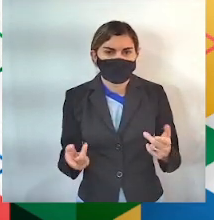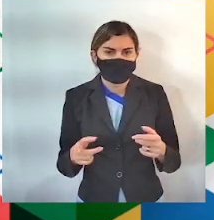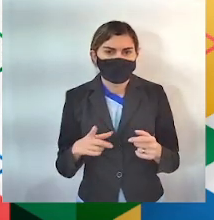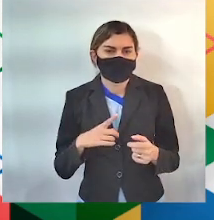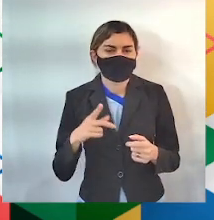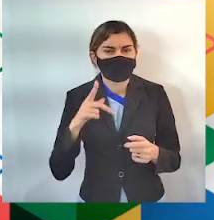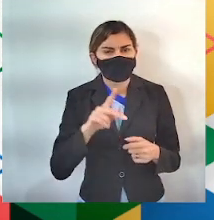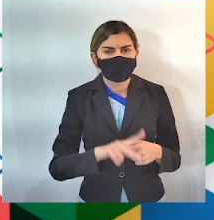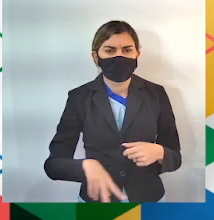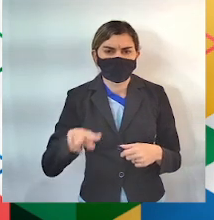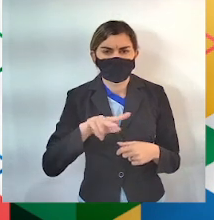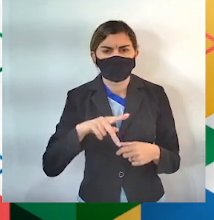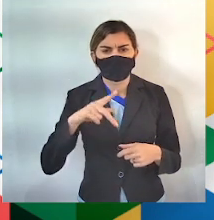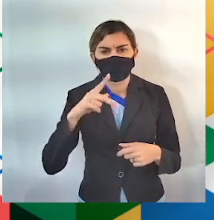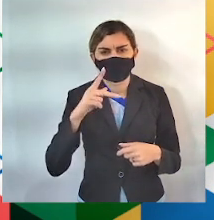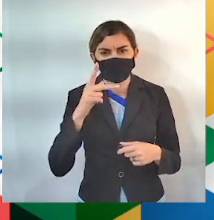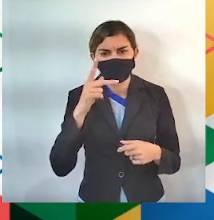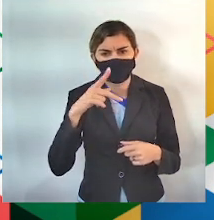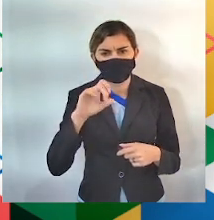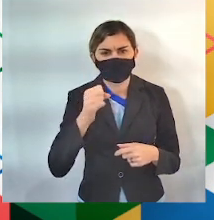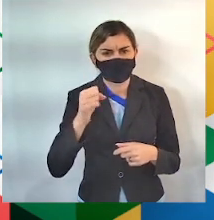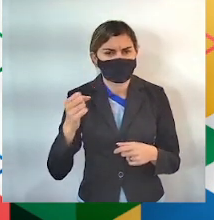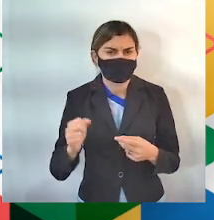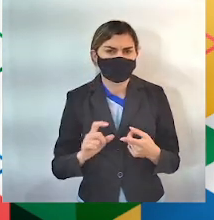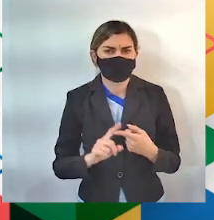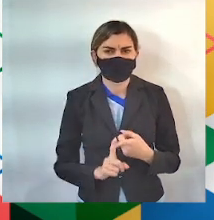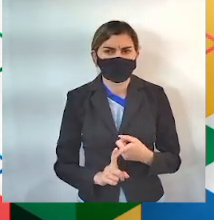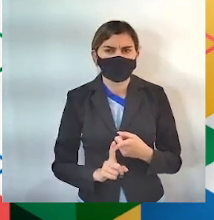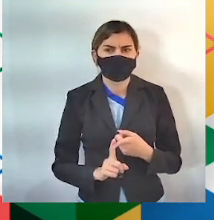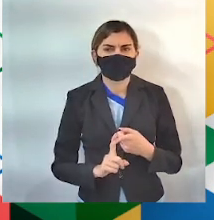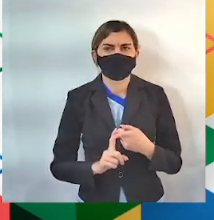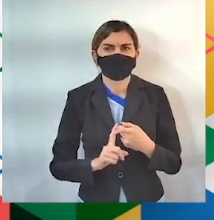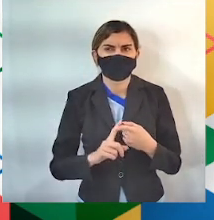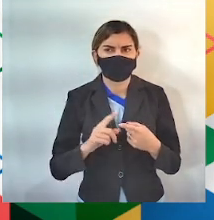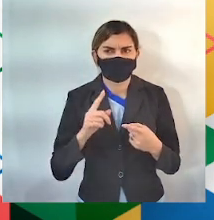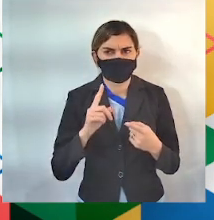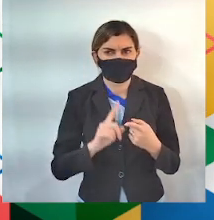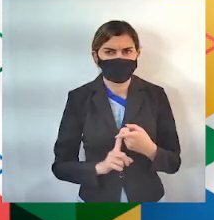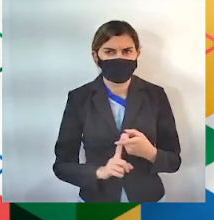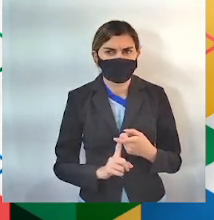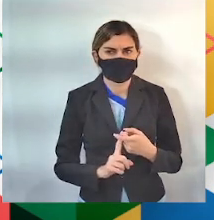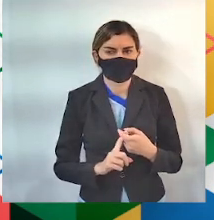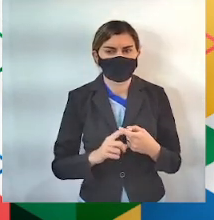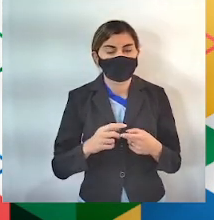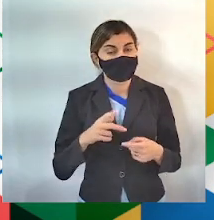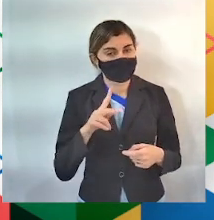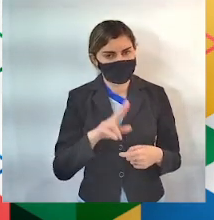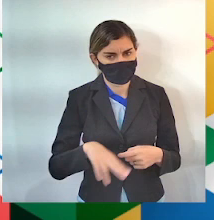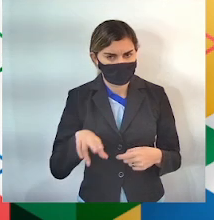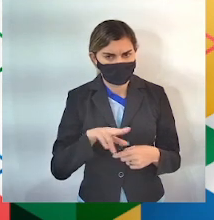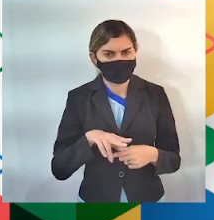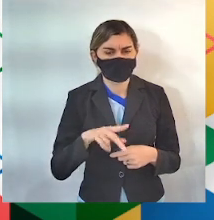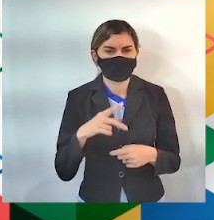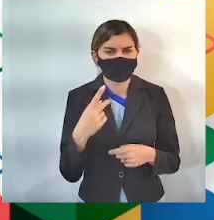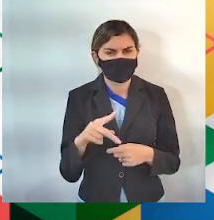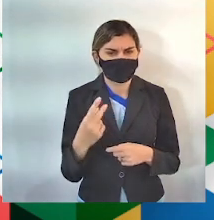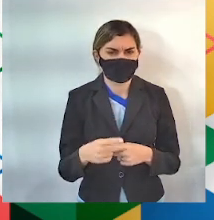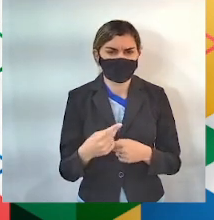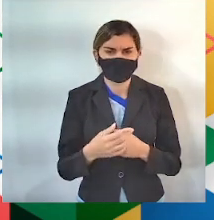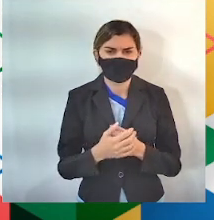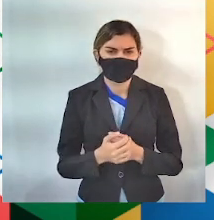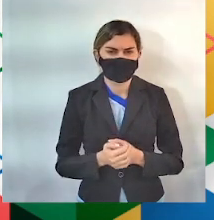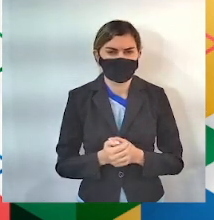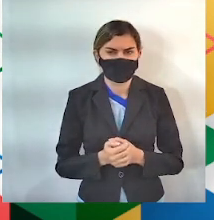Os pronomes pessoais do caso reto nós chamamos de subject pronouns. Eles funcionam